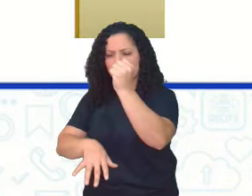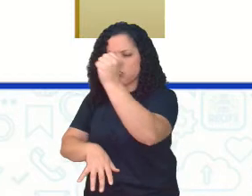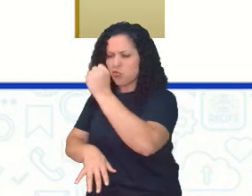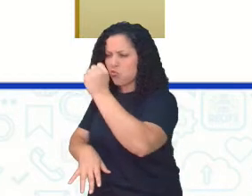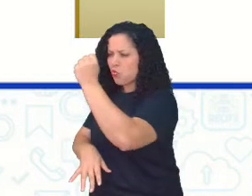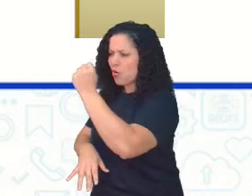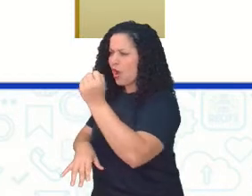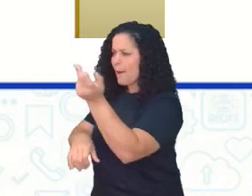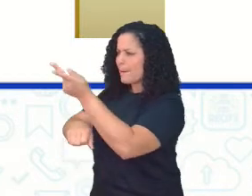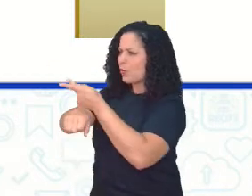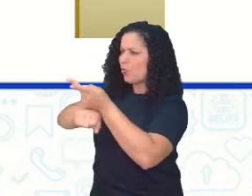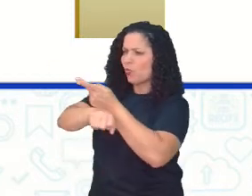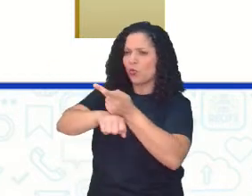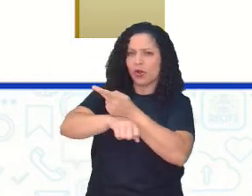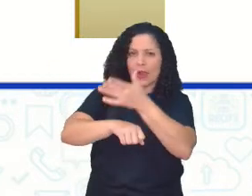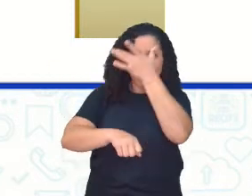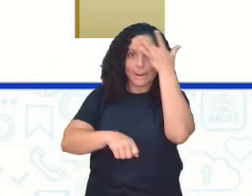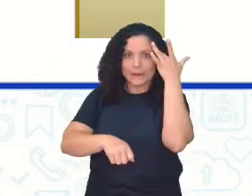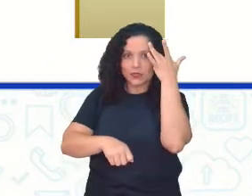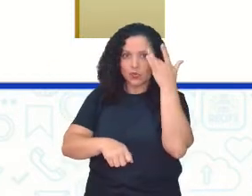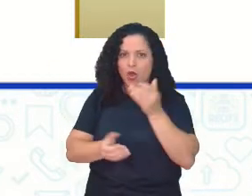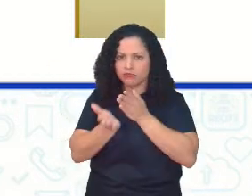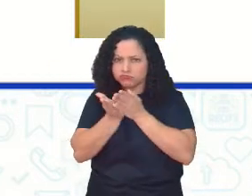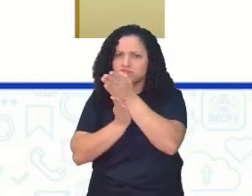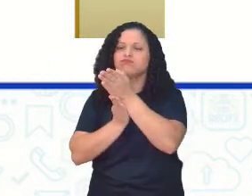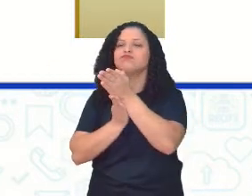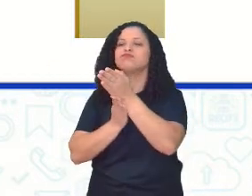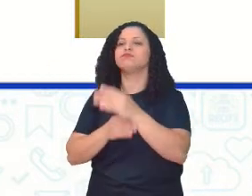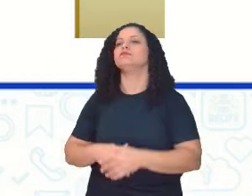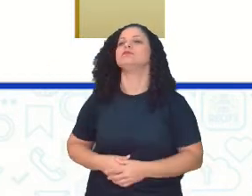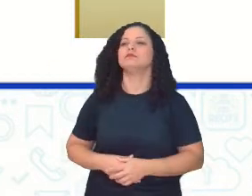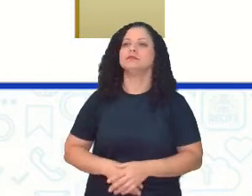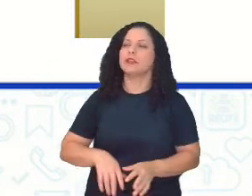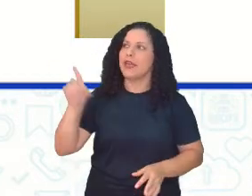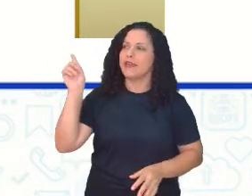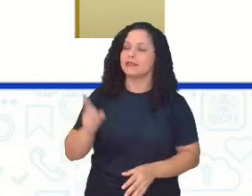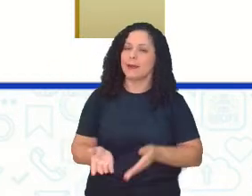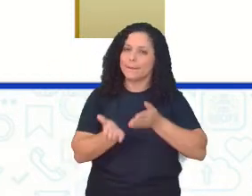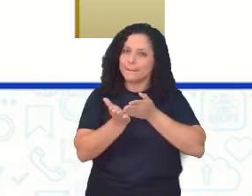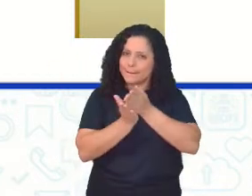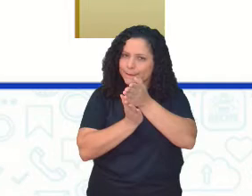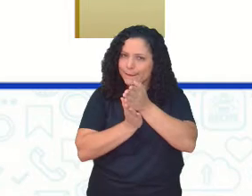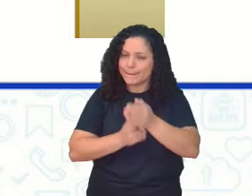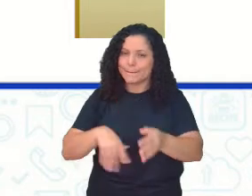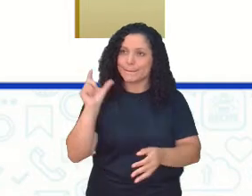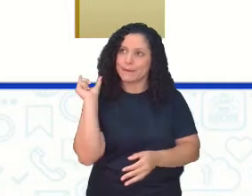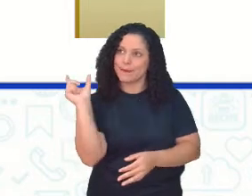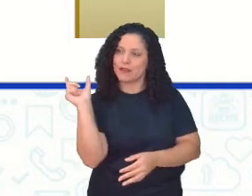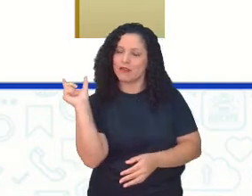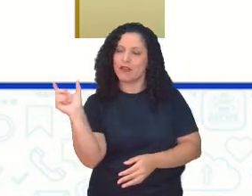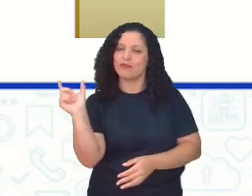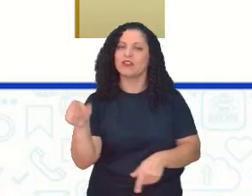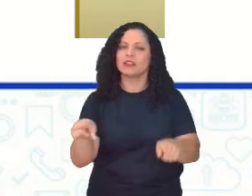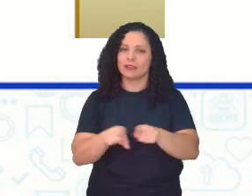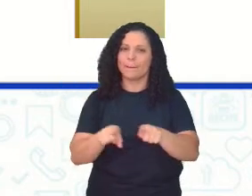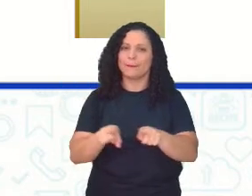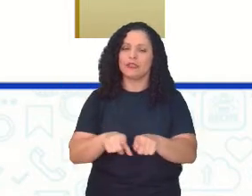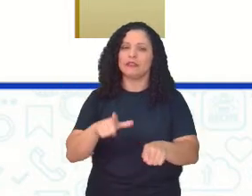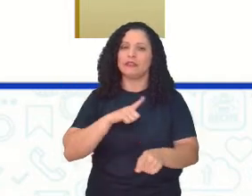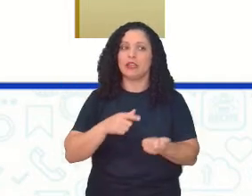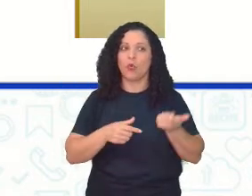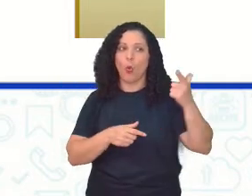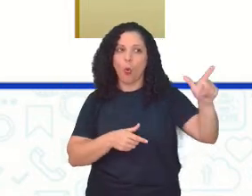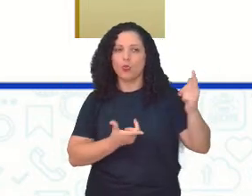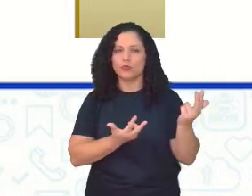aí, não é? Ela também tem um sinônimo, que é uma palavra que não é tão usada no nosso dia a dia, não é? A